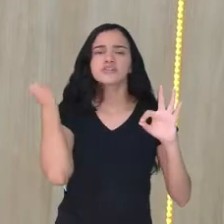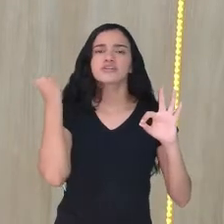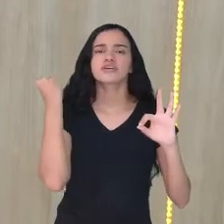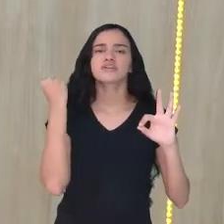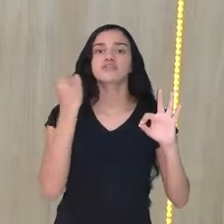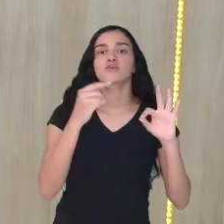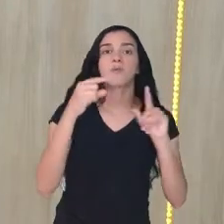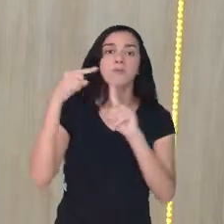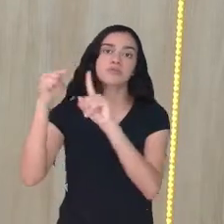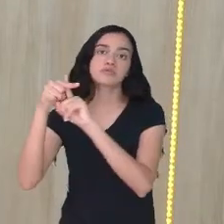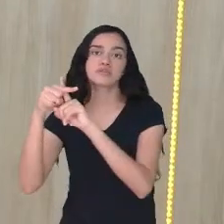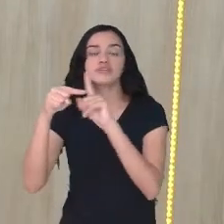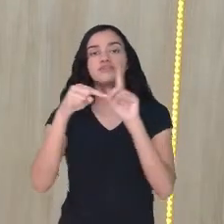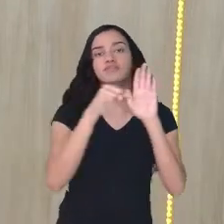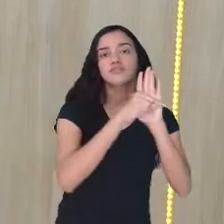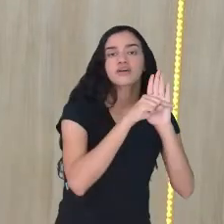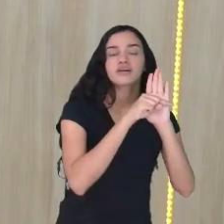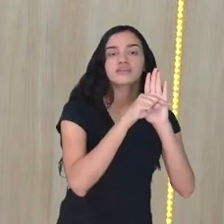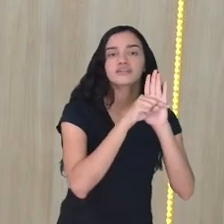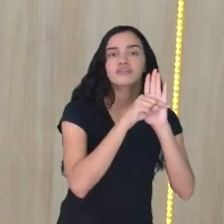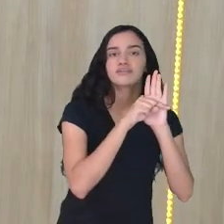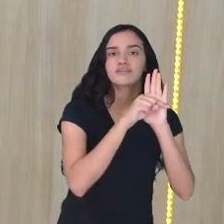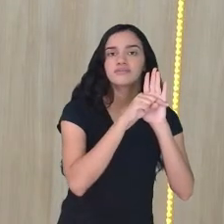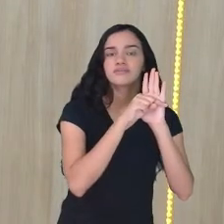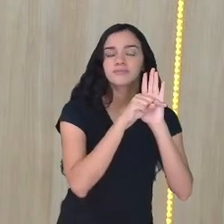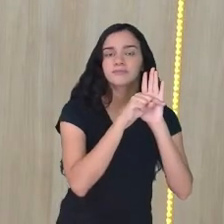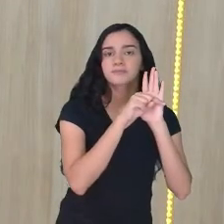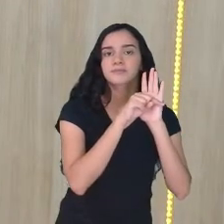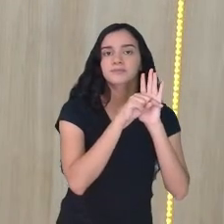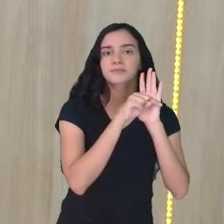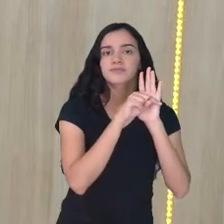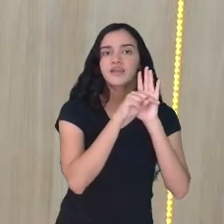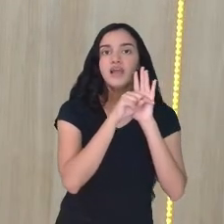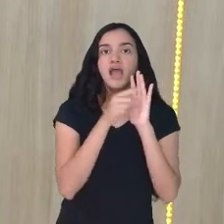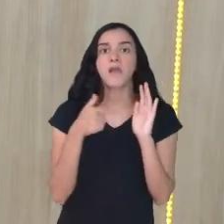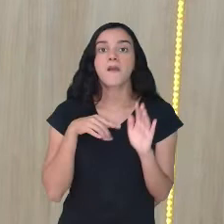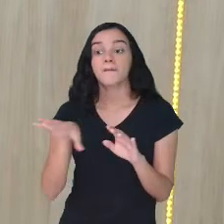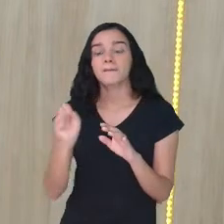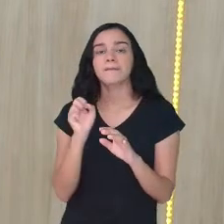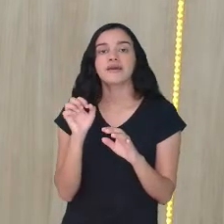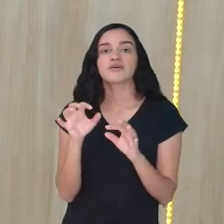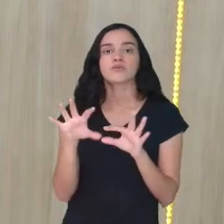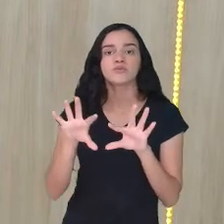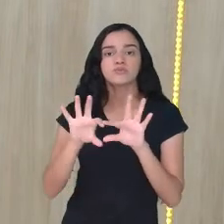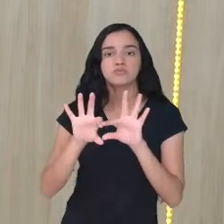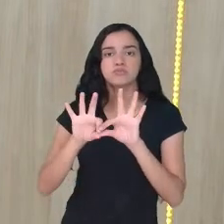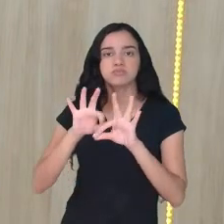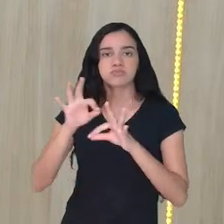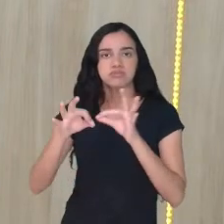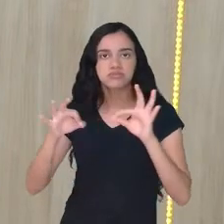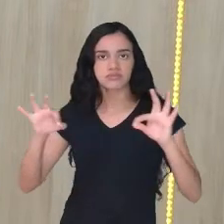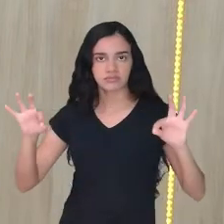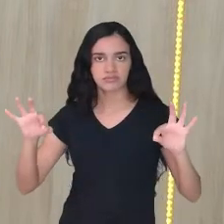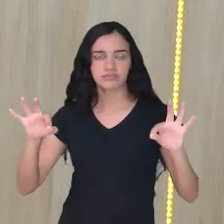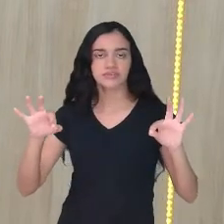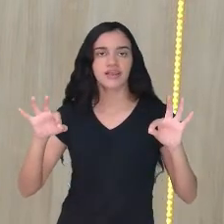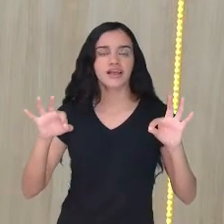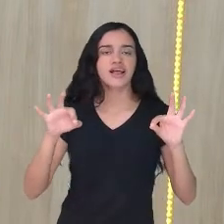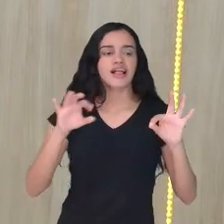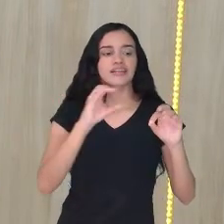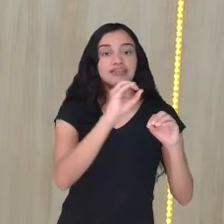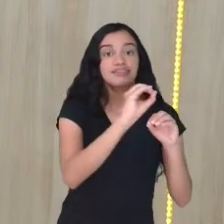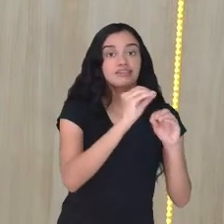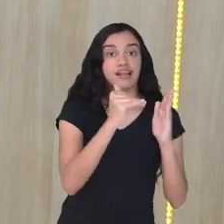positivo e negativo, pego um pedaço de cordão e meço ali 3, de 0 a 3, quem é